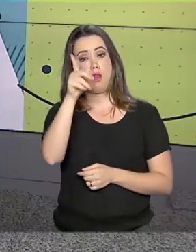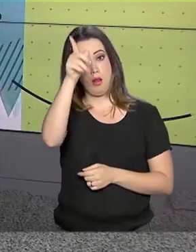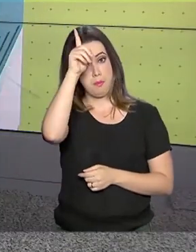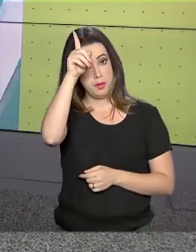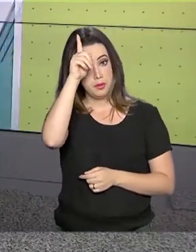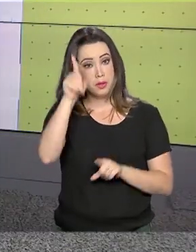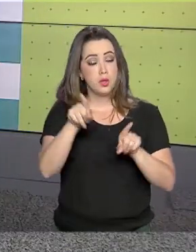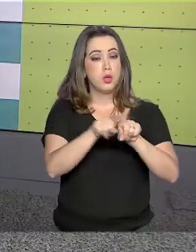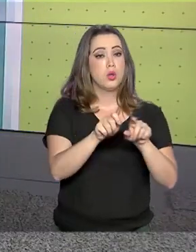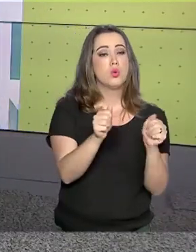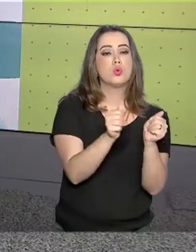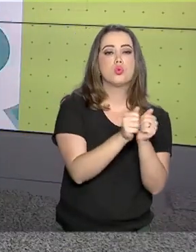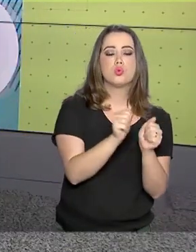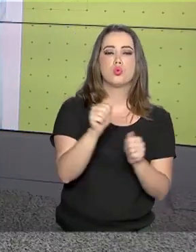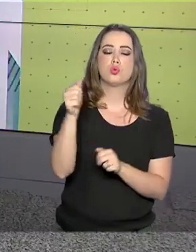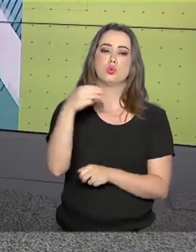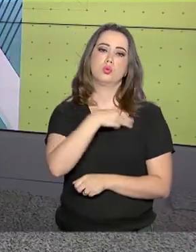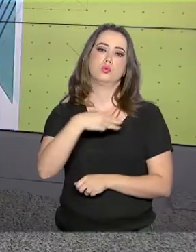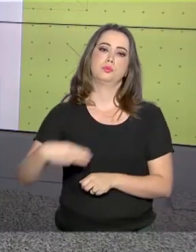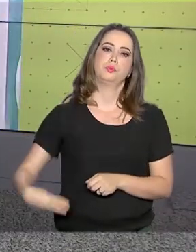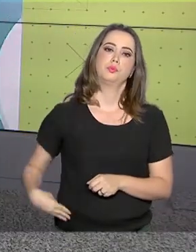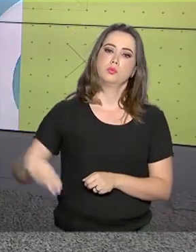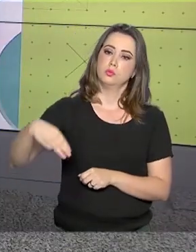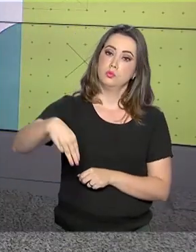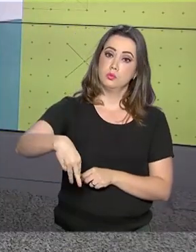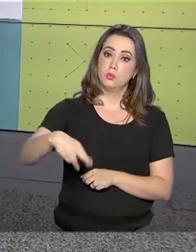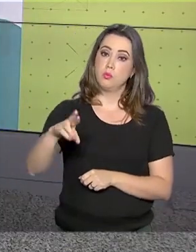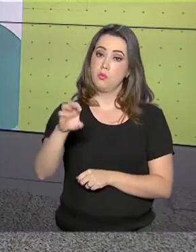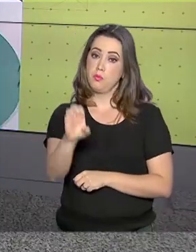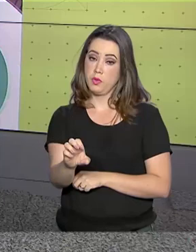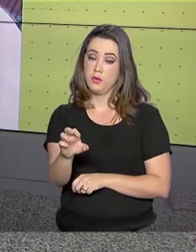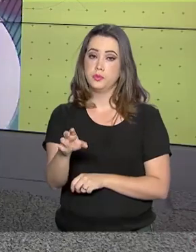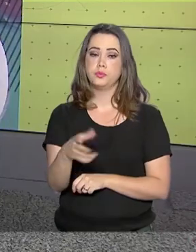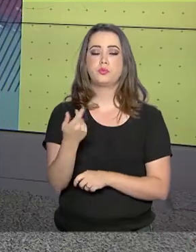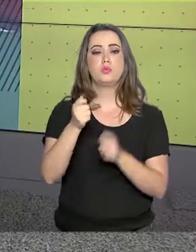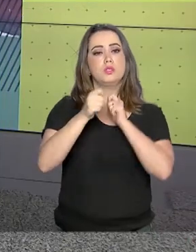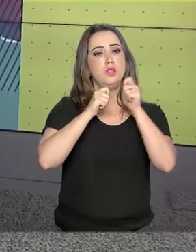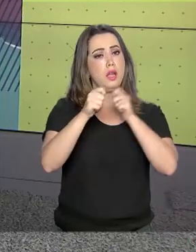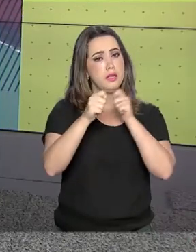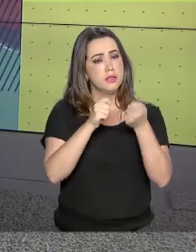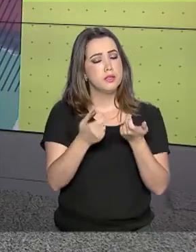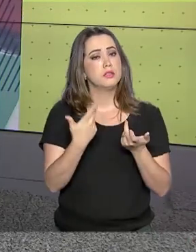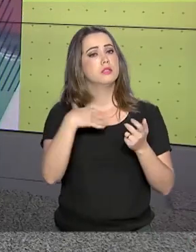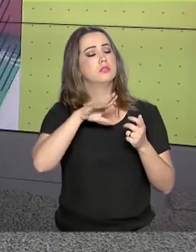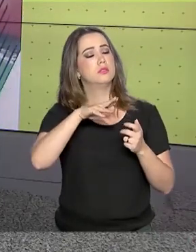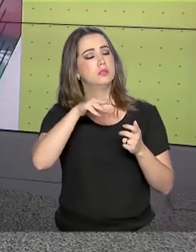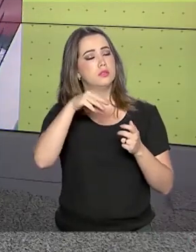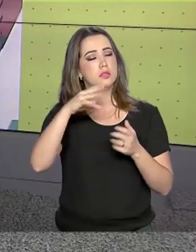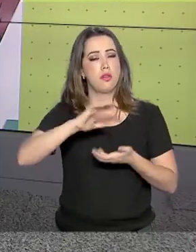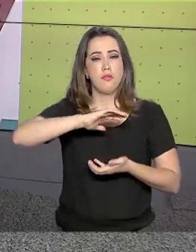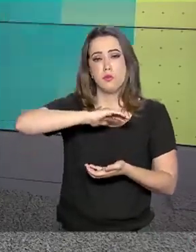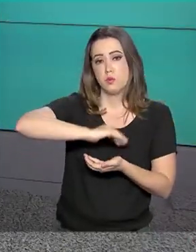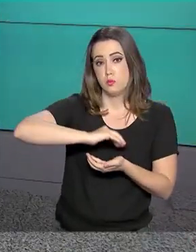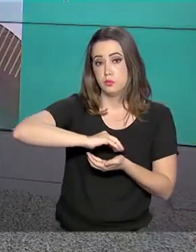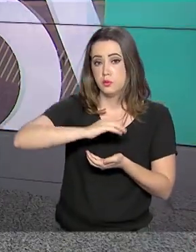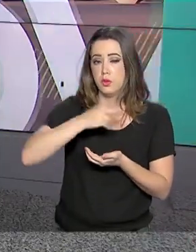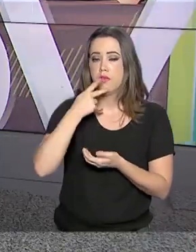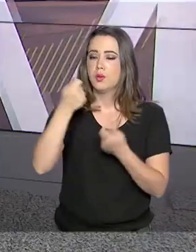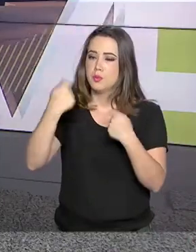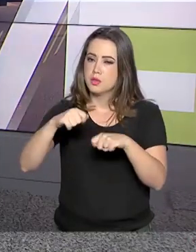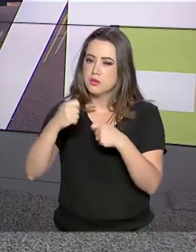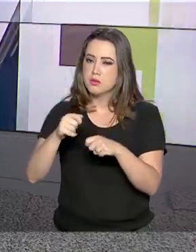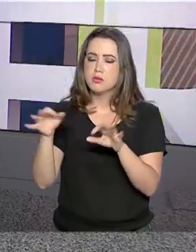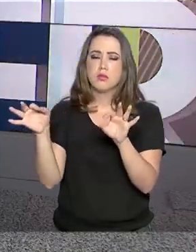chanceler brasileiro ernesto araújo em entrevista aos jornalistas no itamaraty eles defenderam uma solução democrática para a